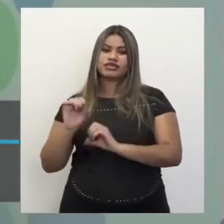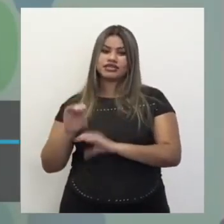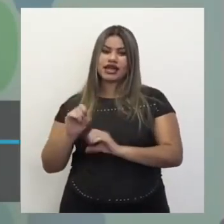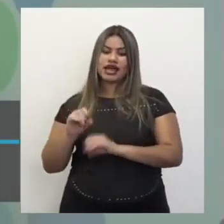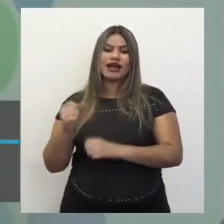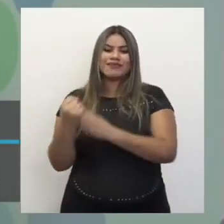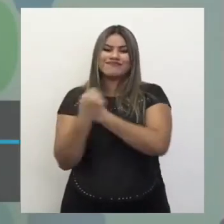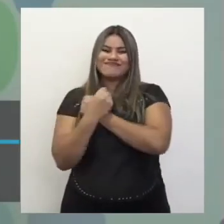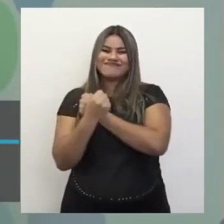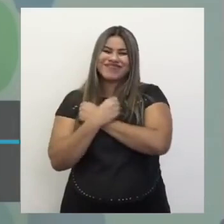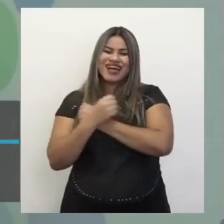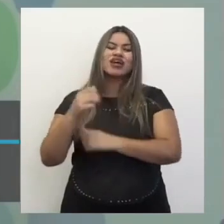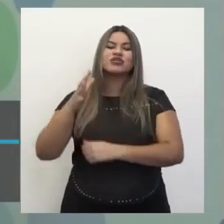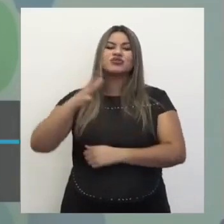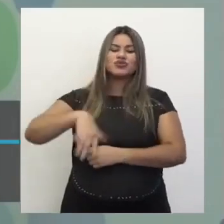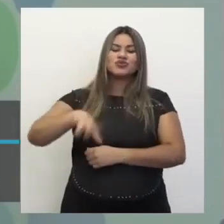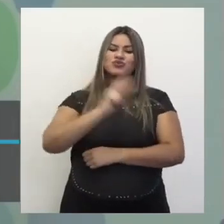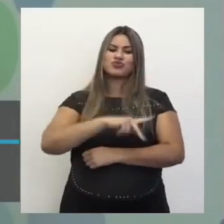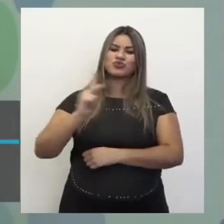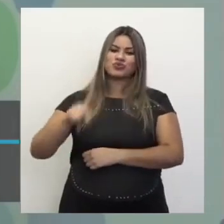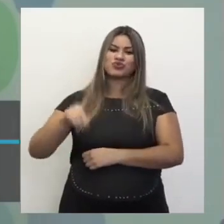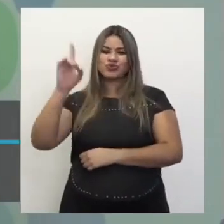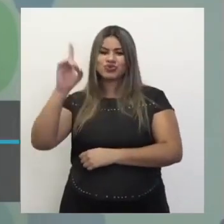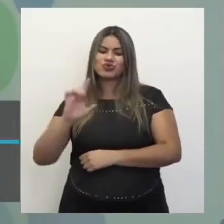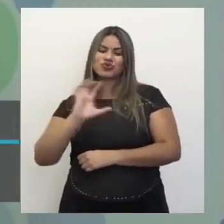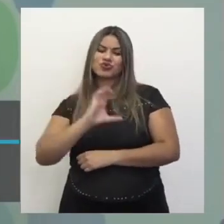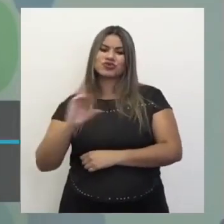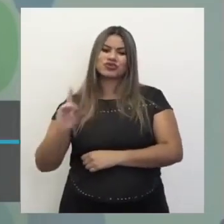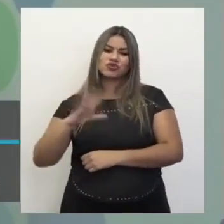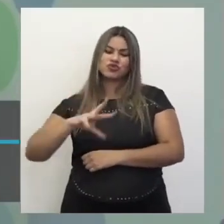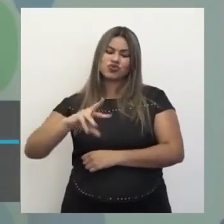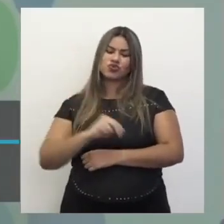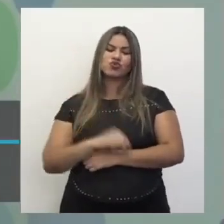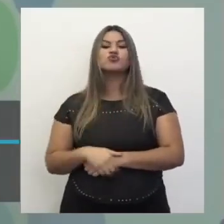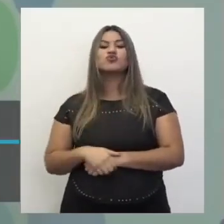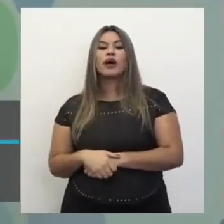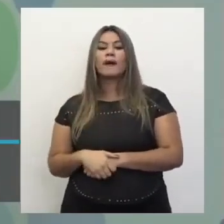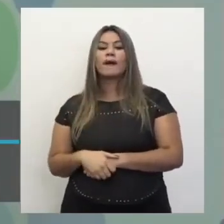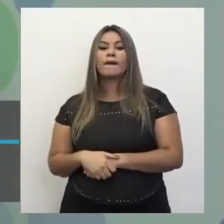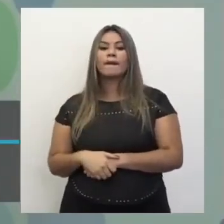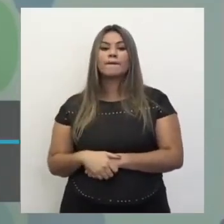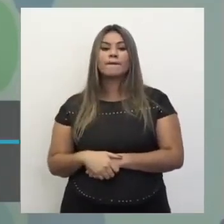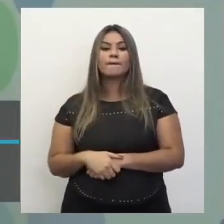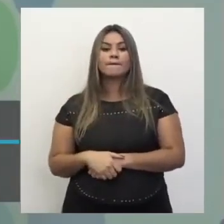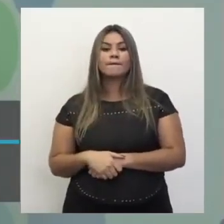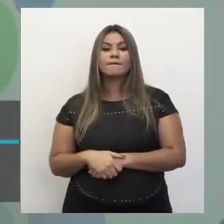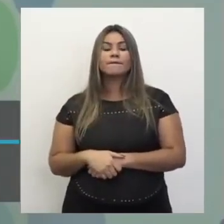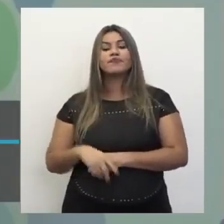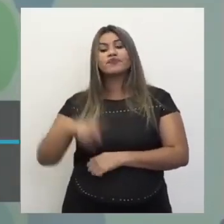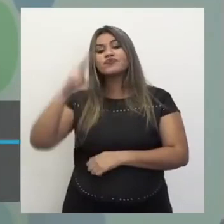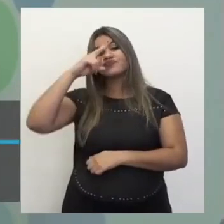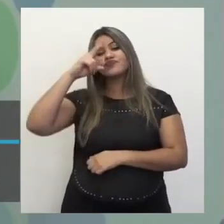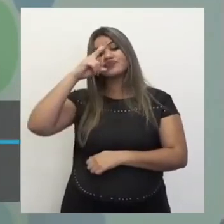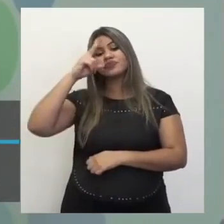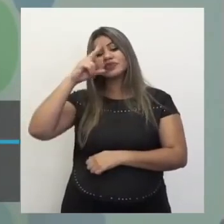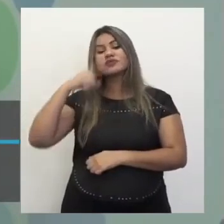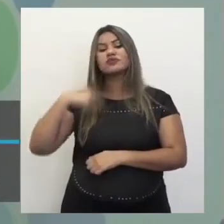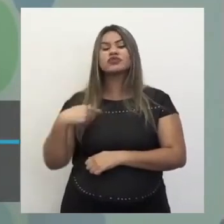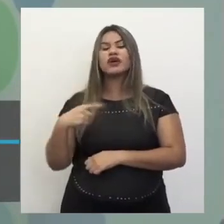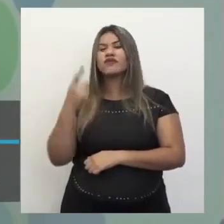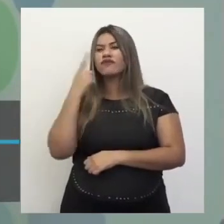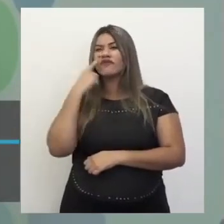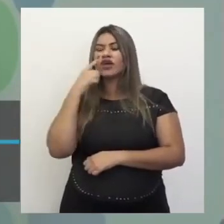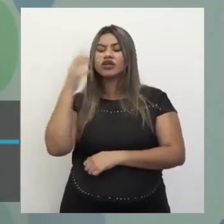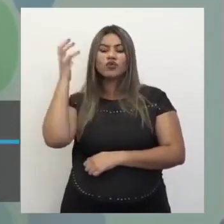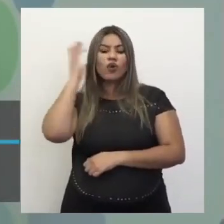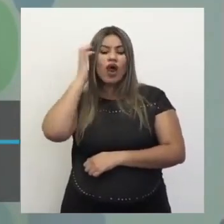lá do Laerte, os professores, direção, coordenação e alunos. E eu lembro que eu estava escutando uma reportagem no rádio